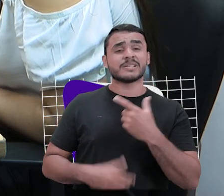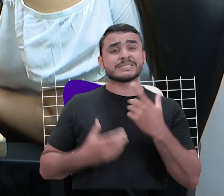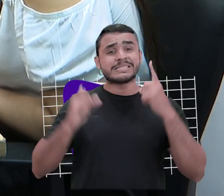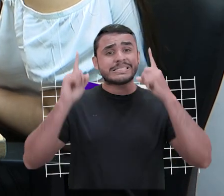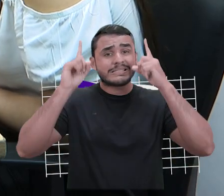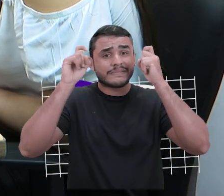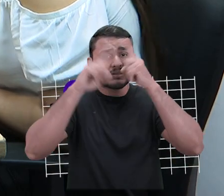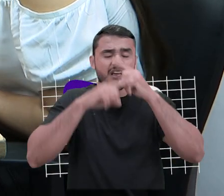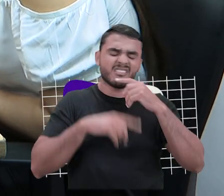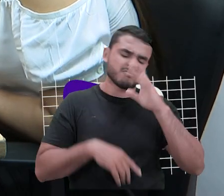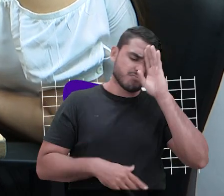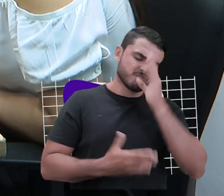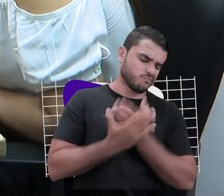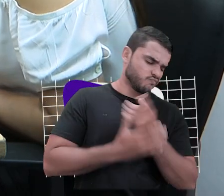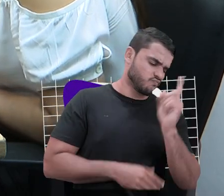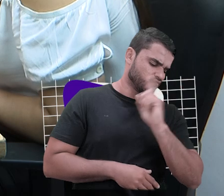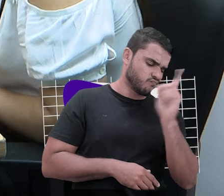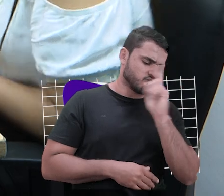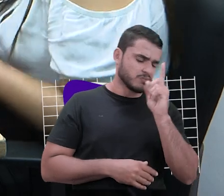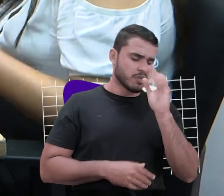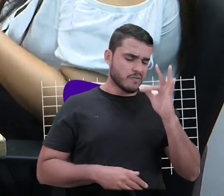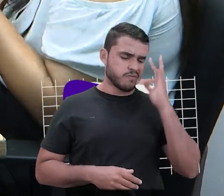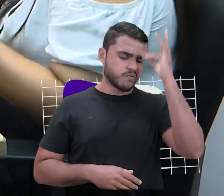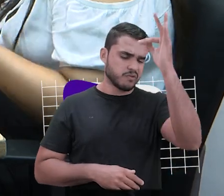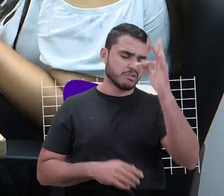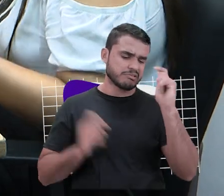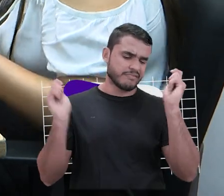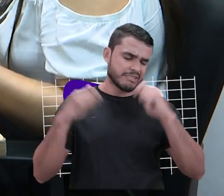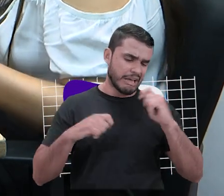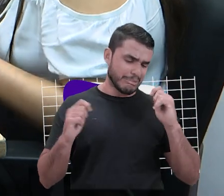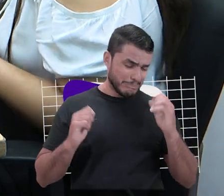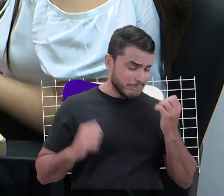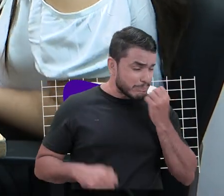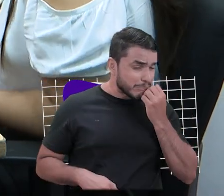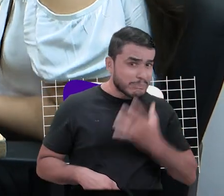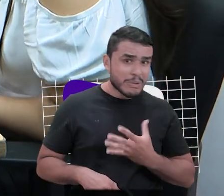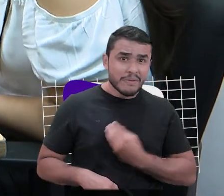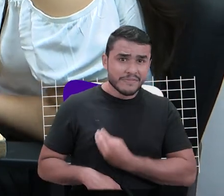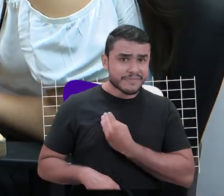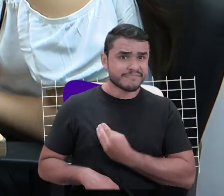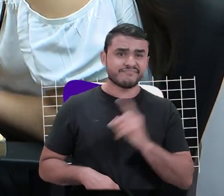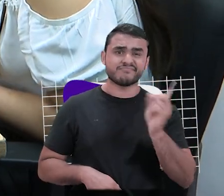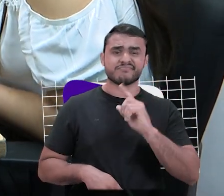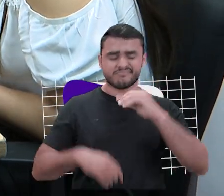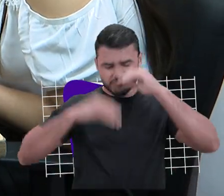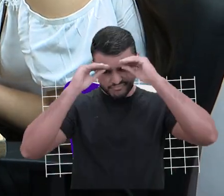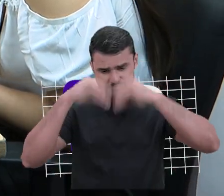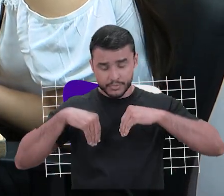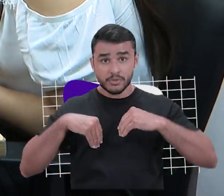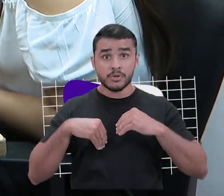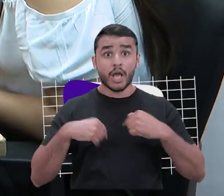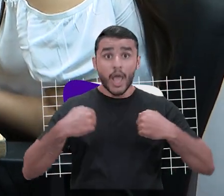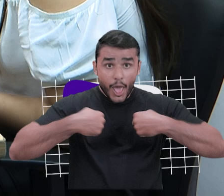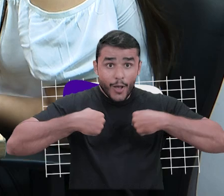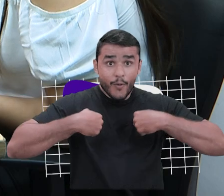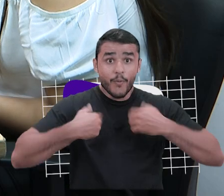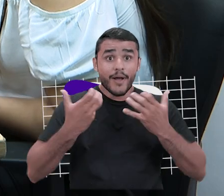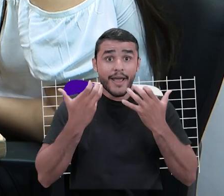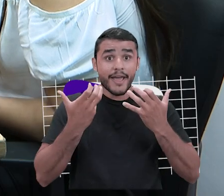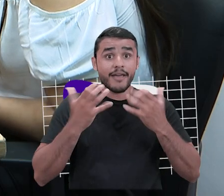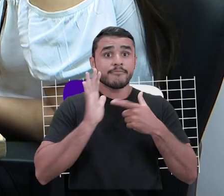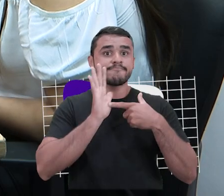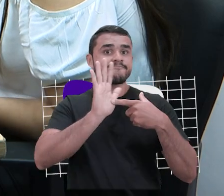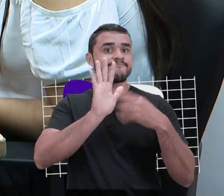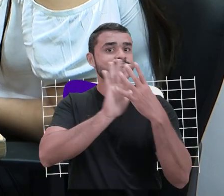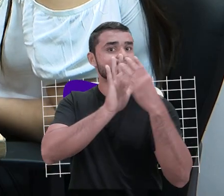que ela vai encontrar uma fase boa. Dentro de tudo isso, ela vai encontrar uma fase boa, entendeu? Porque, assim,